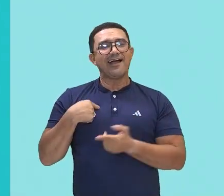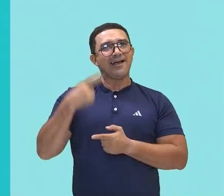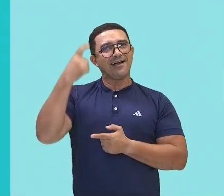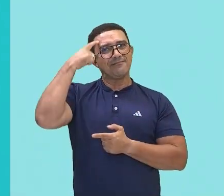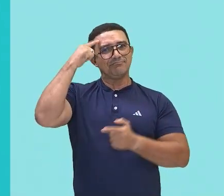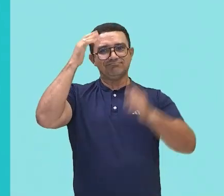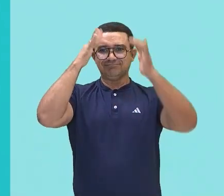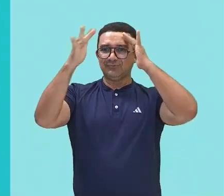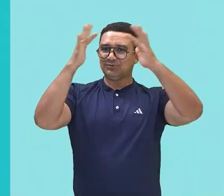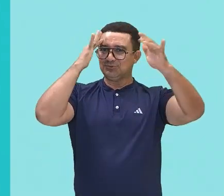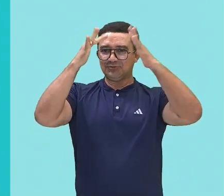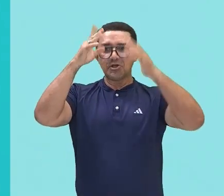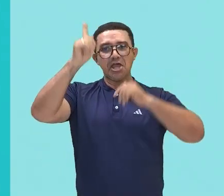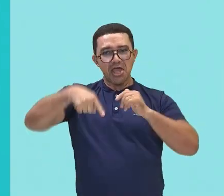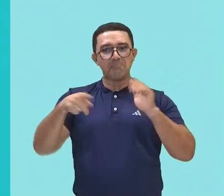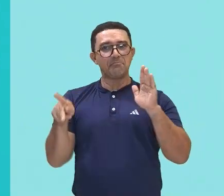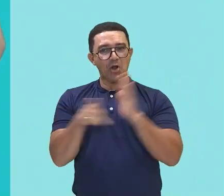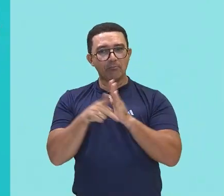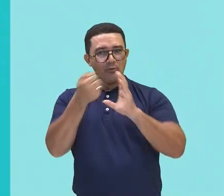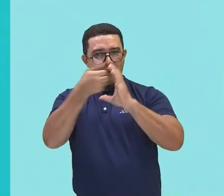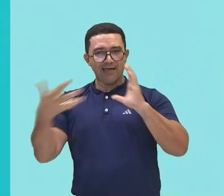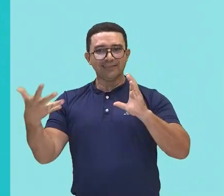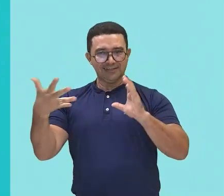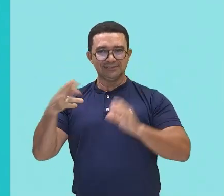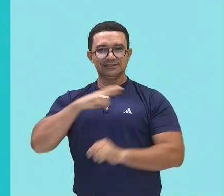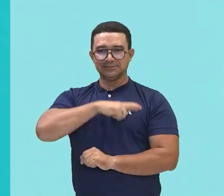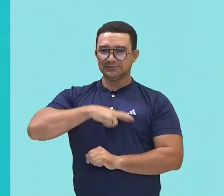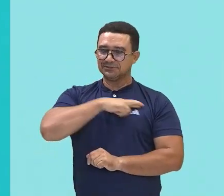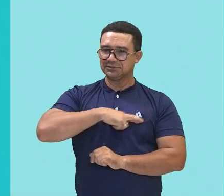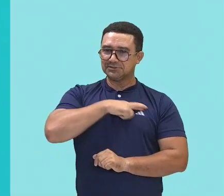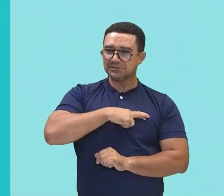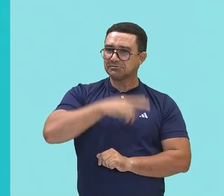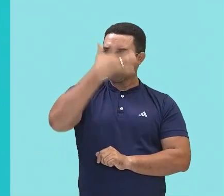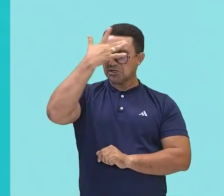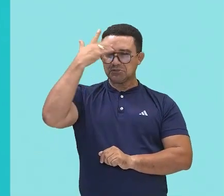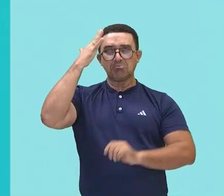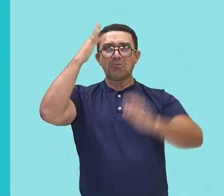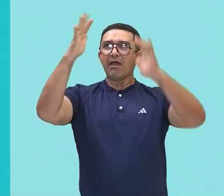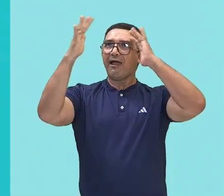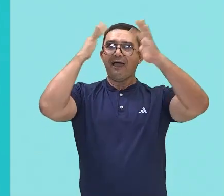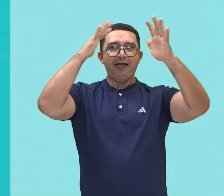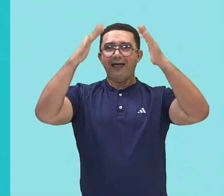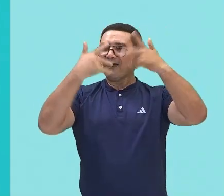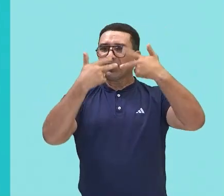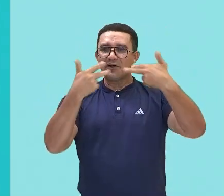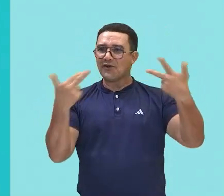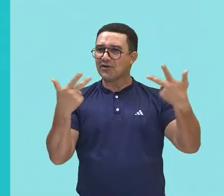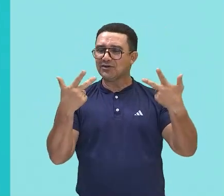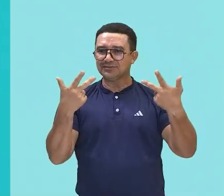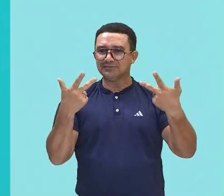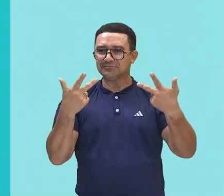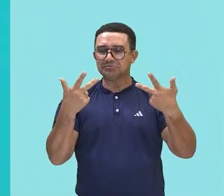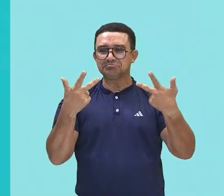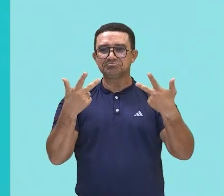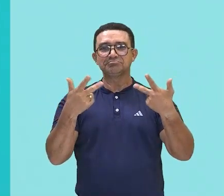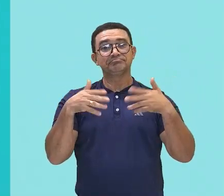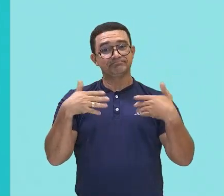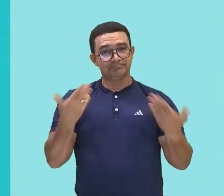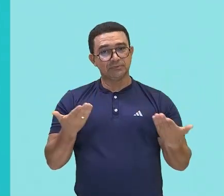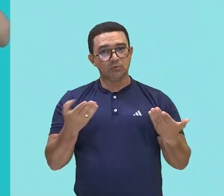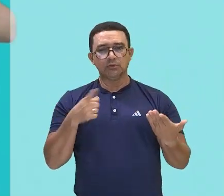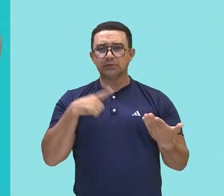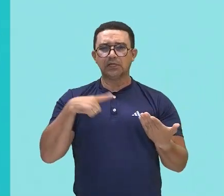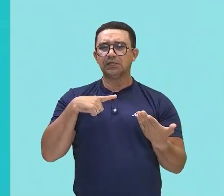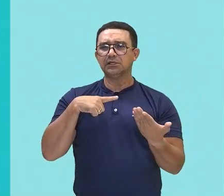usar essas palavras, não é? É uma ideia um pouco fantasiosa a respeito da realidade. Claro que eu vou ter ali uma visão um pouco,